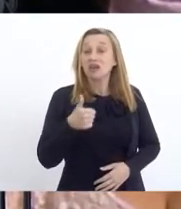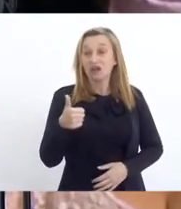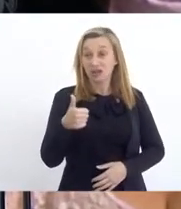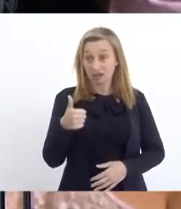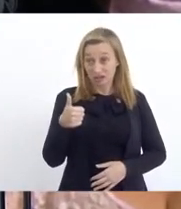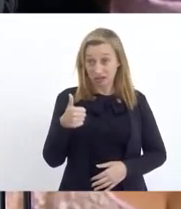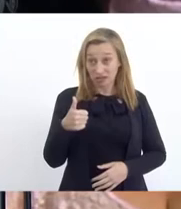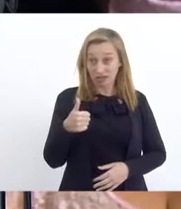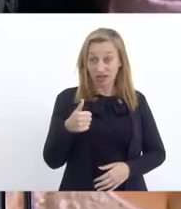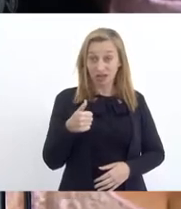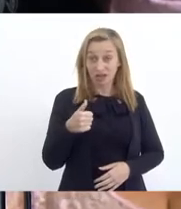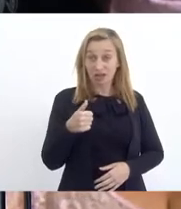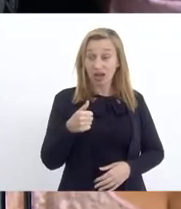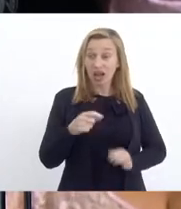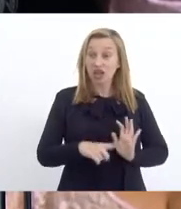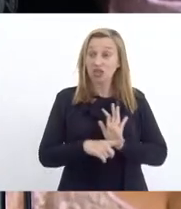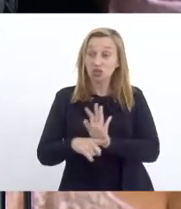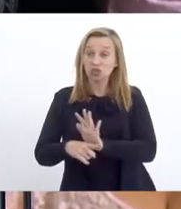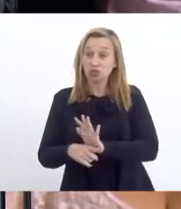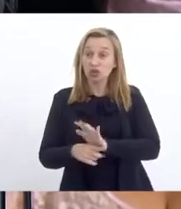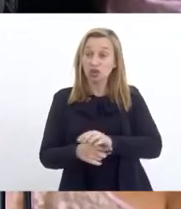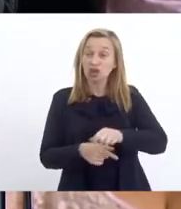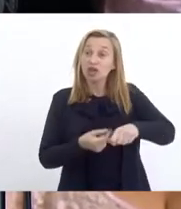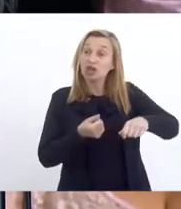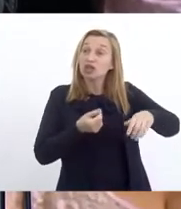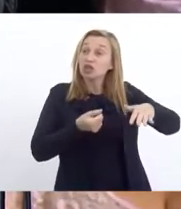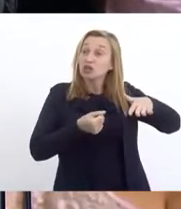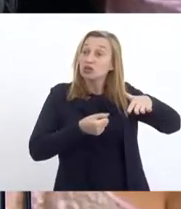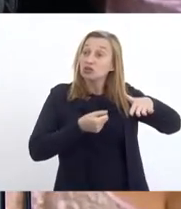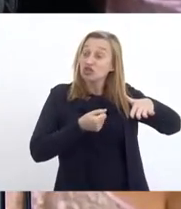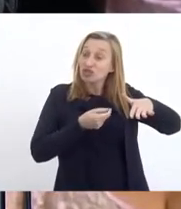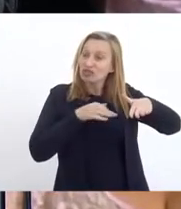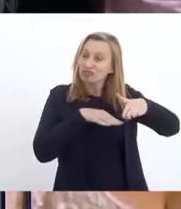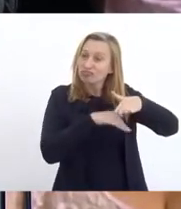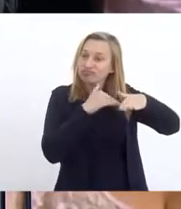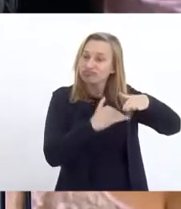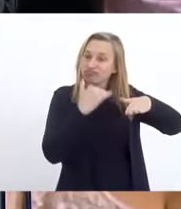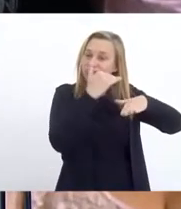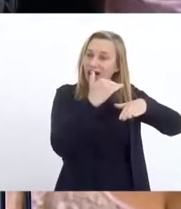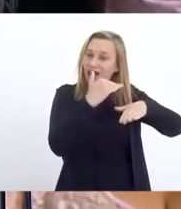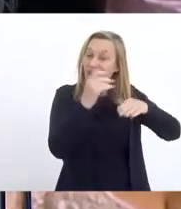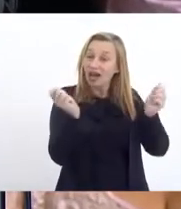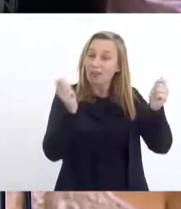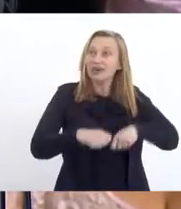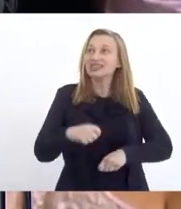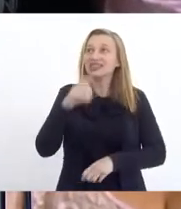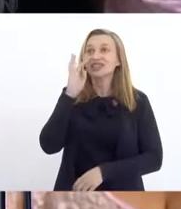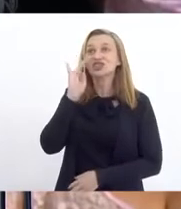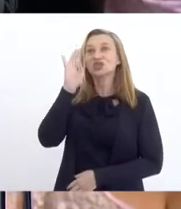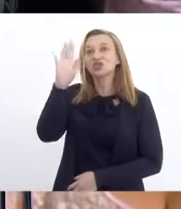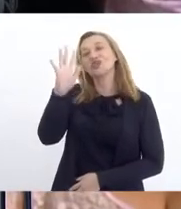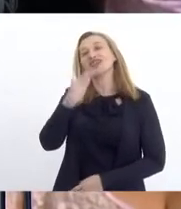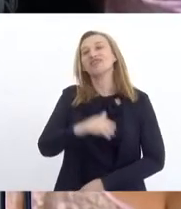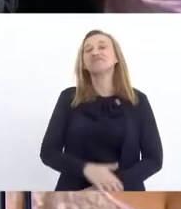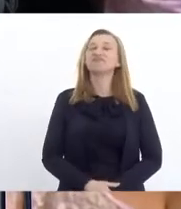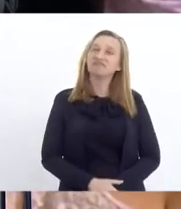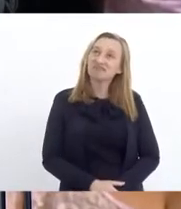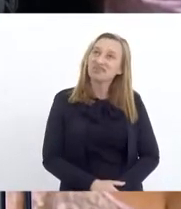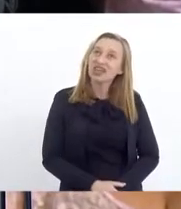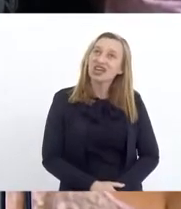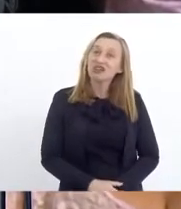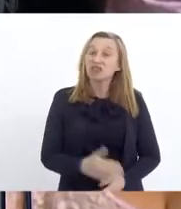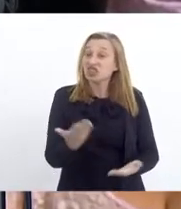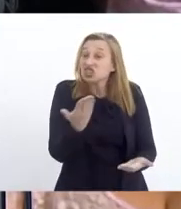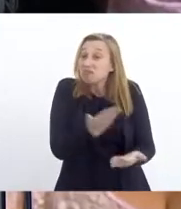que esse fundo soberano vai dar para todos nós é exatamente a capacidade de sonhar. Porque quando a gente perde